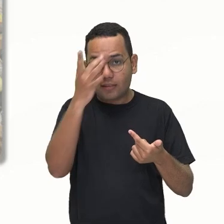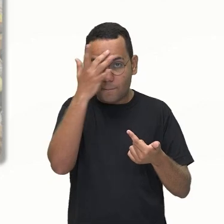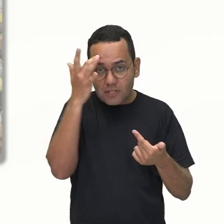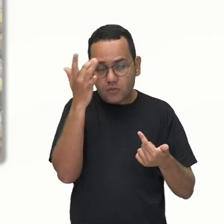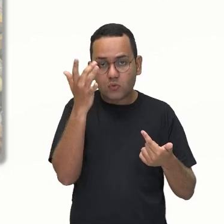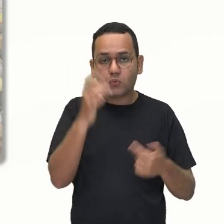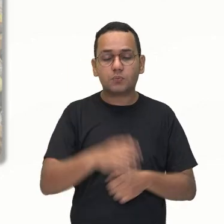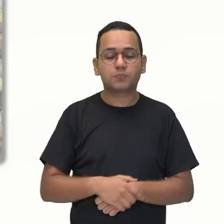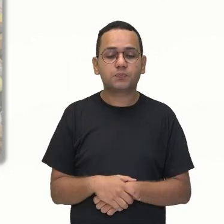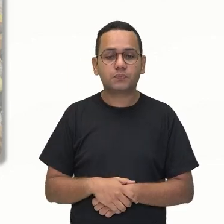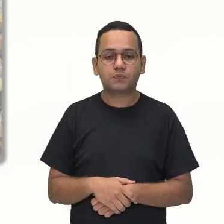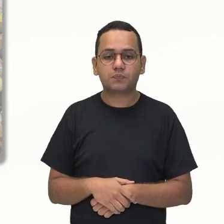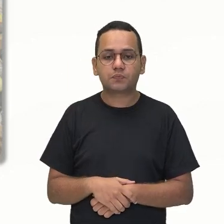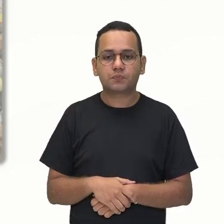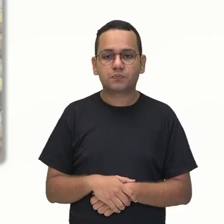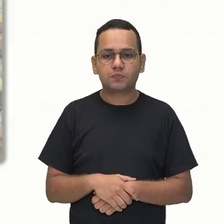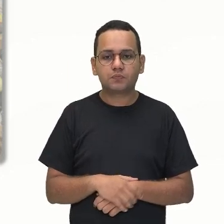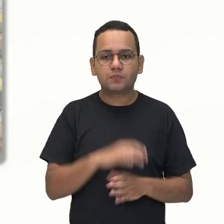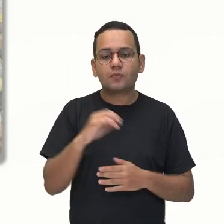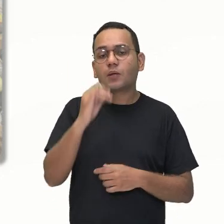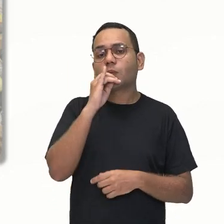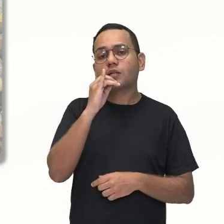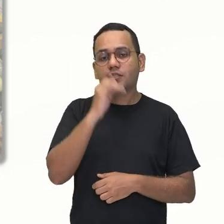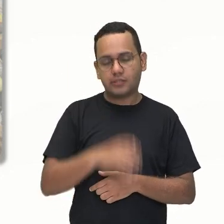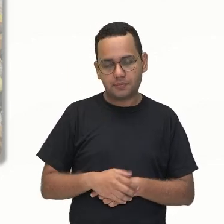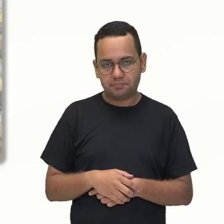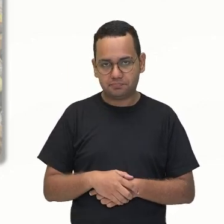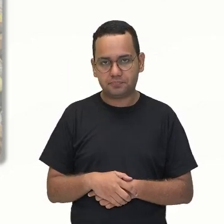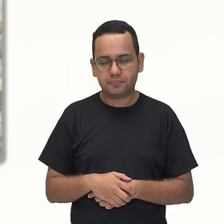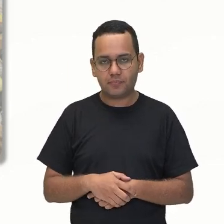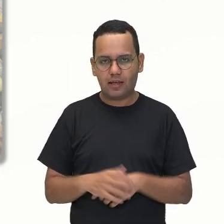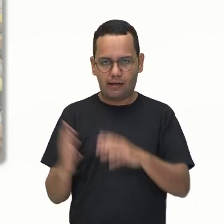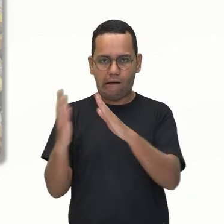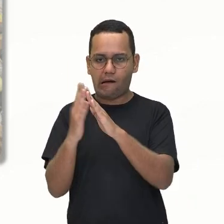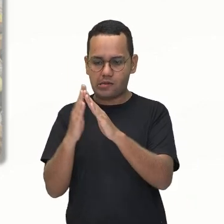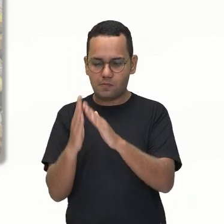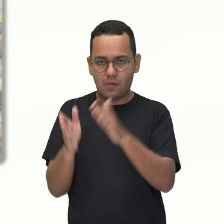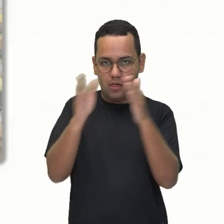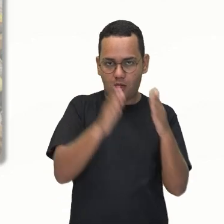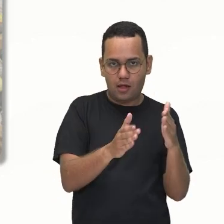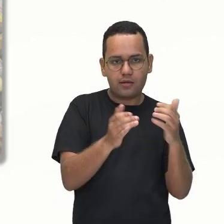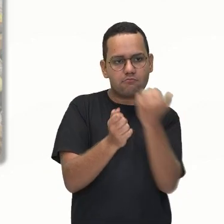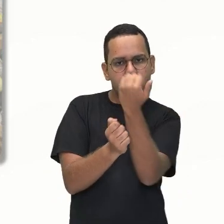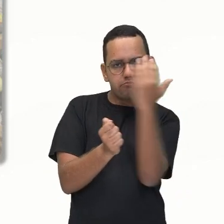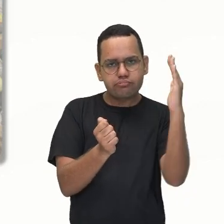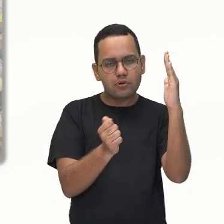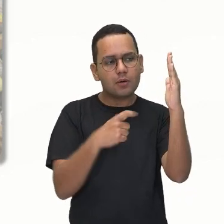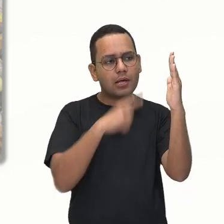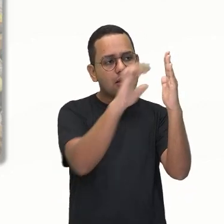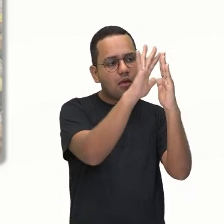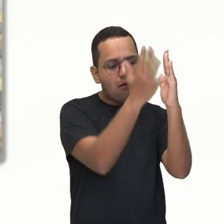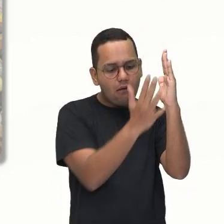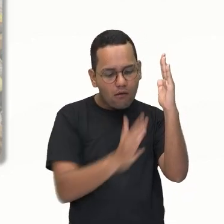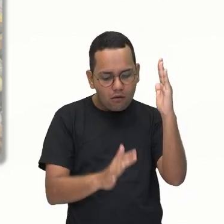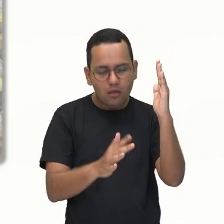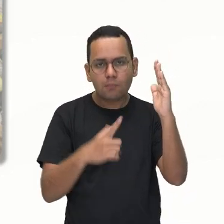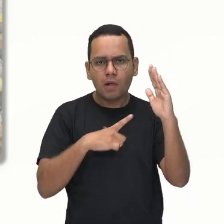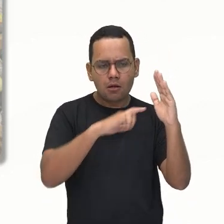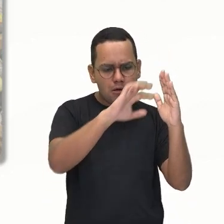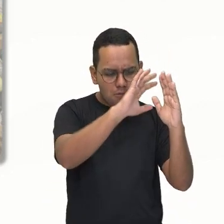quando você queima folhas no quintal está tendo impacto na poluição da atmosfera?